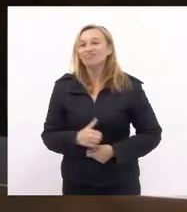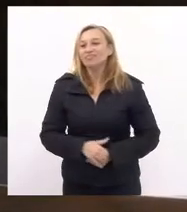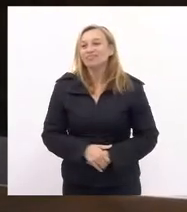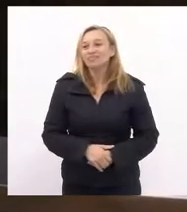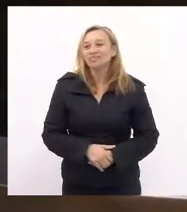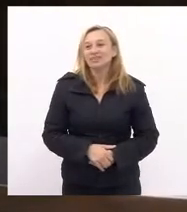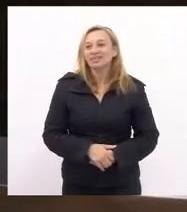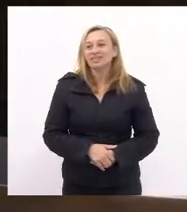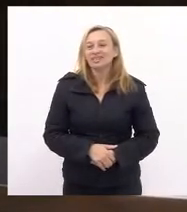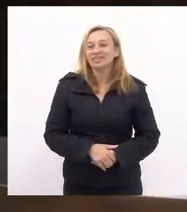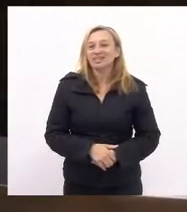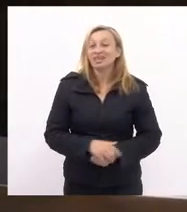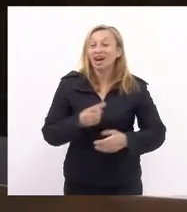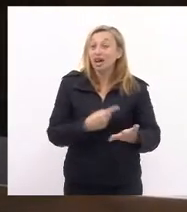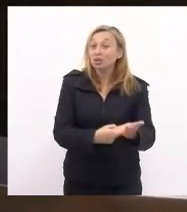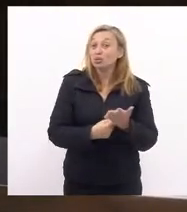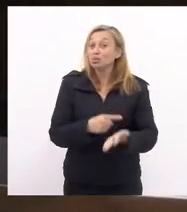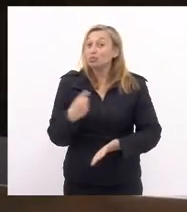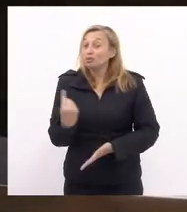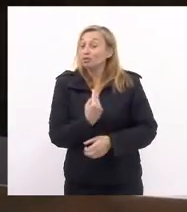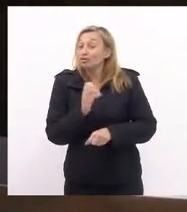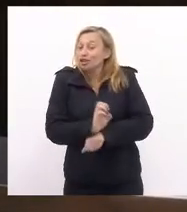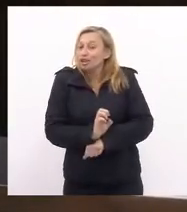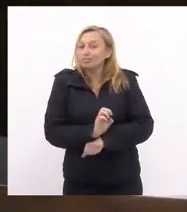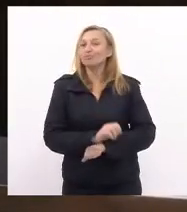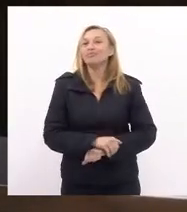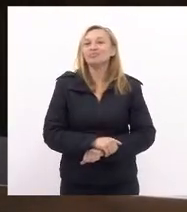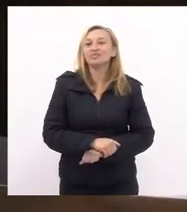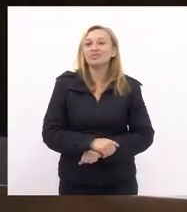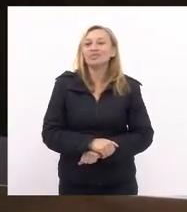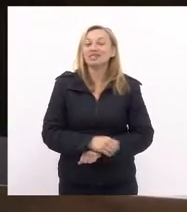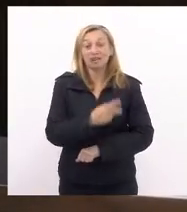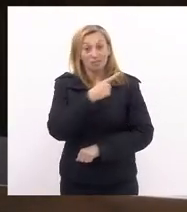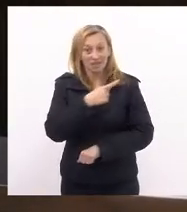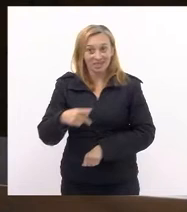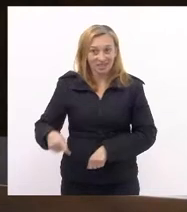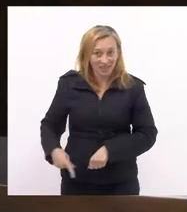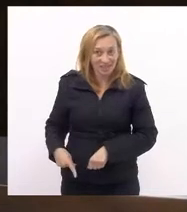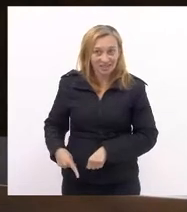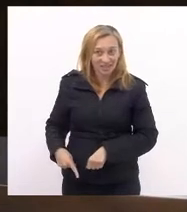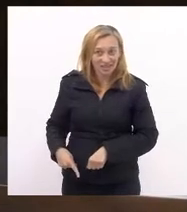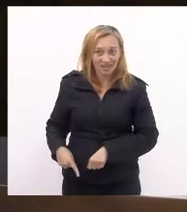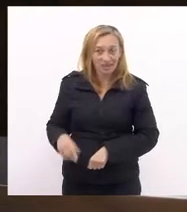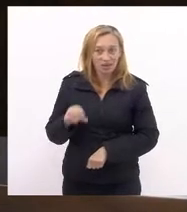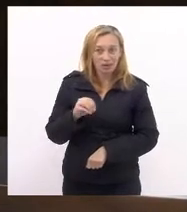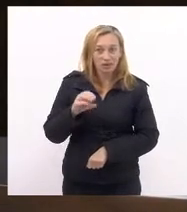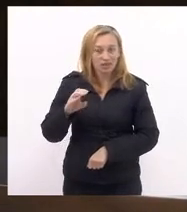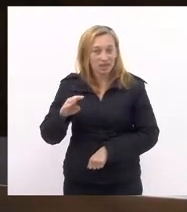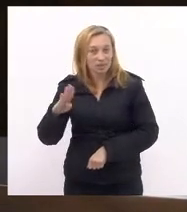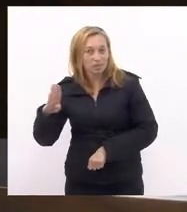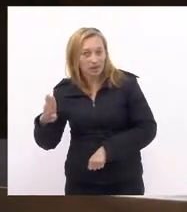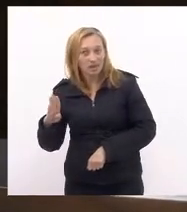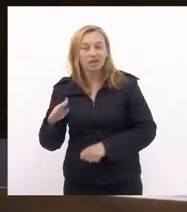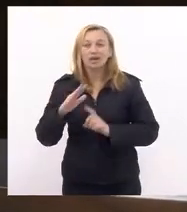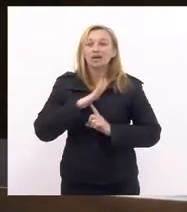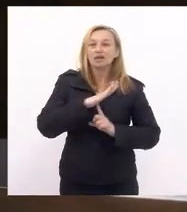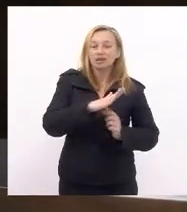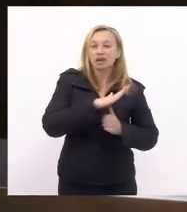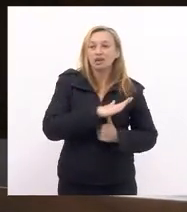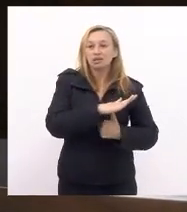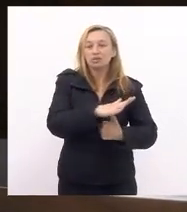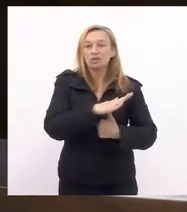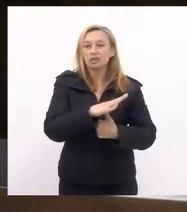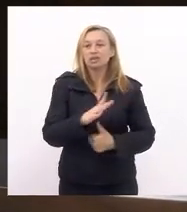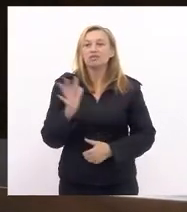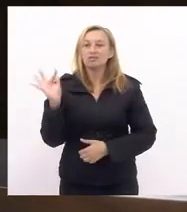e que tanto contribui para o nosso Estado, nossa presidente, da OCB, reitora da